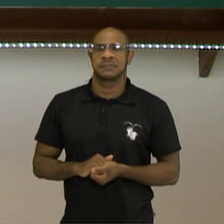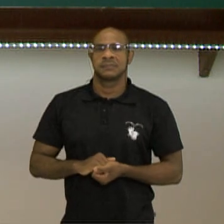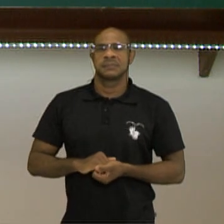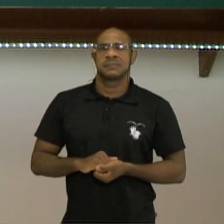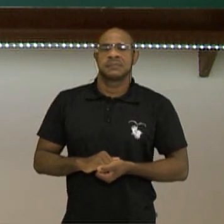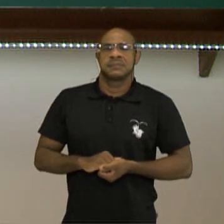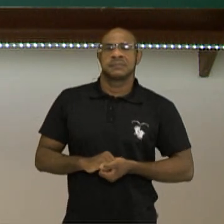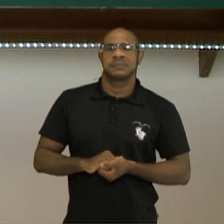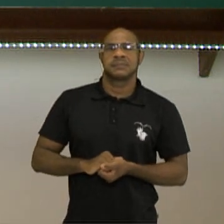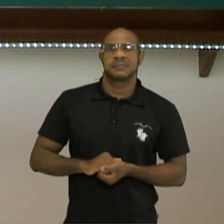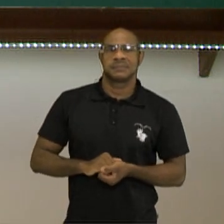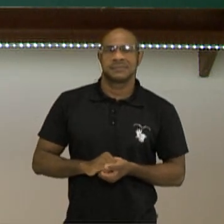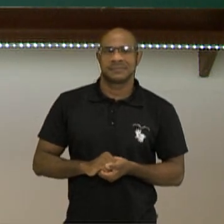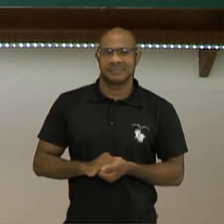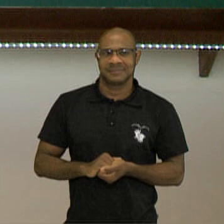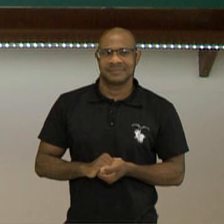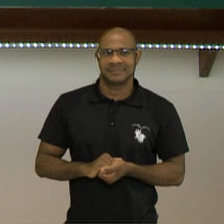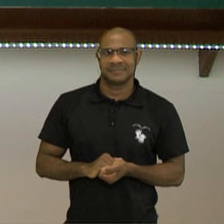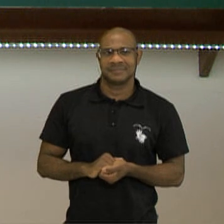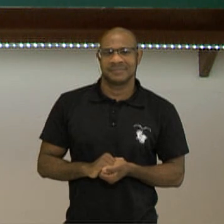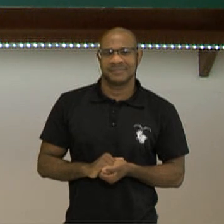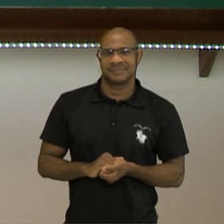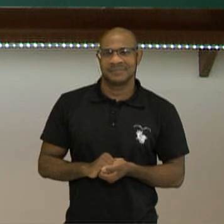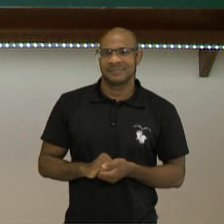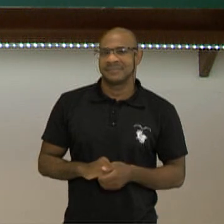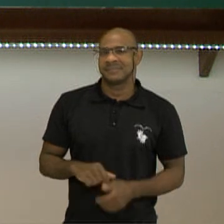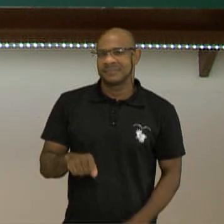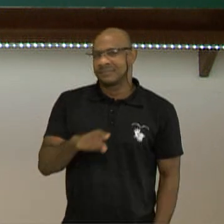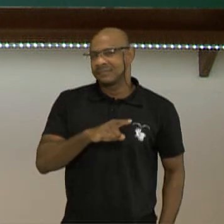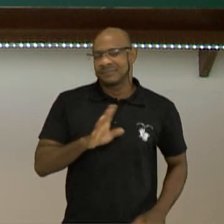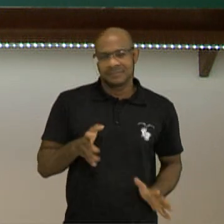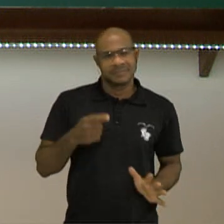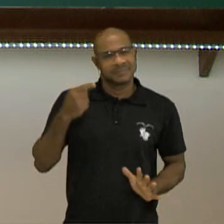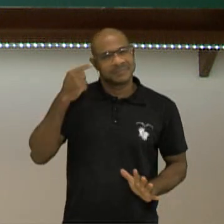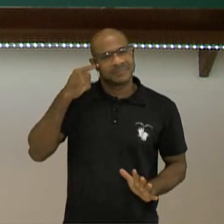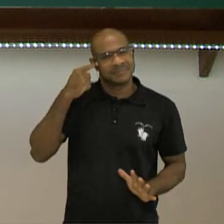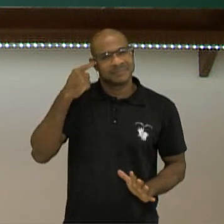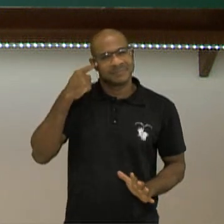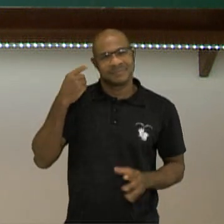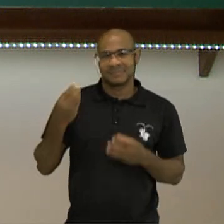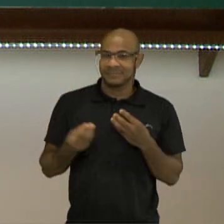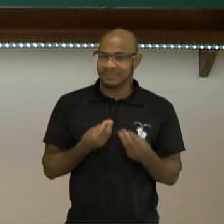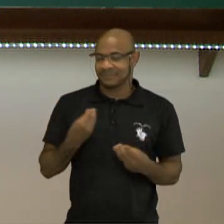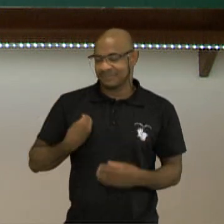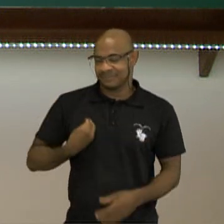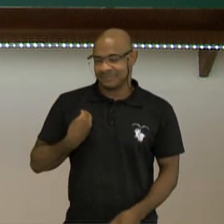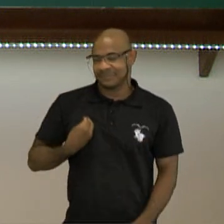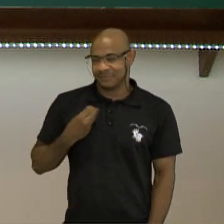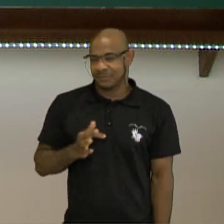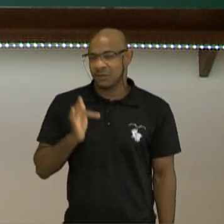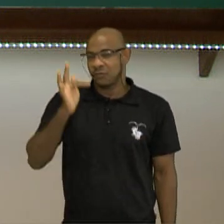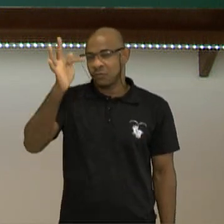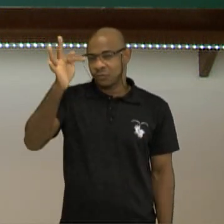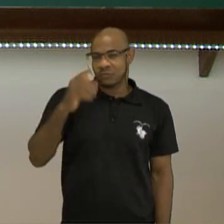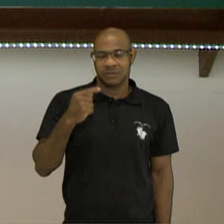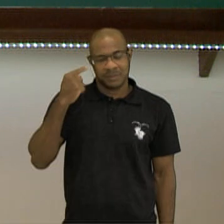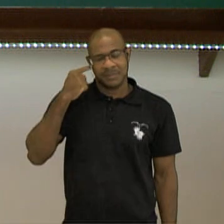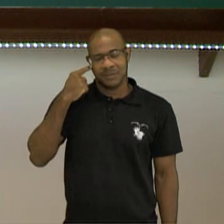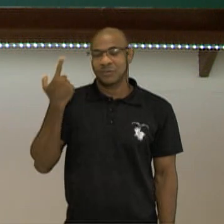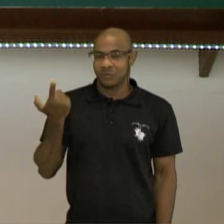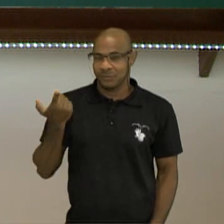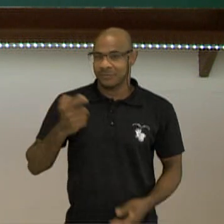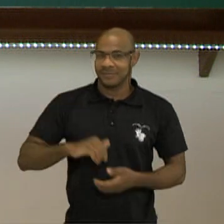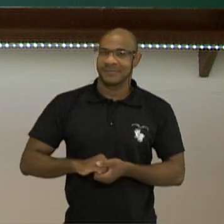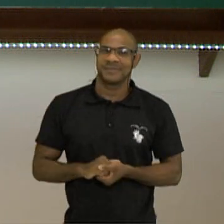What about your adult life? Você já pensou como que vai ser a sua vida de adulto? Pelo menos no quesito viagem, o que